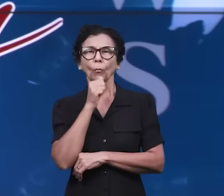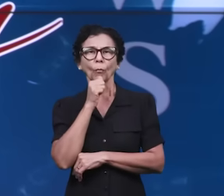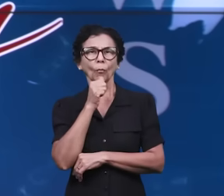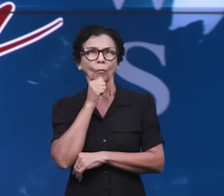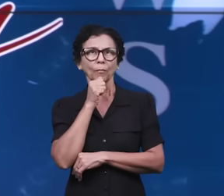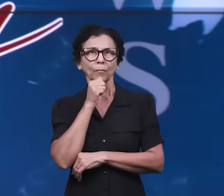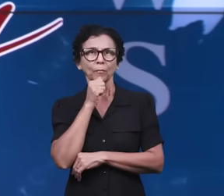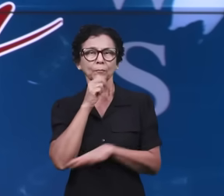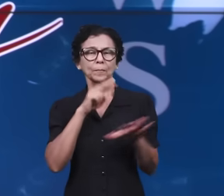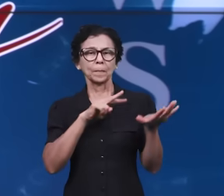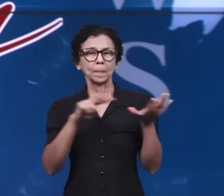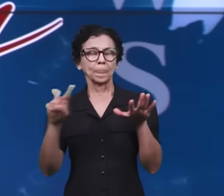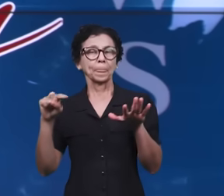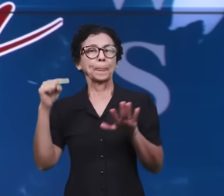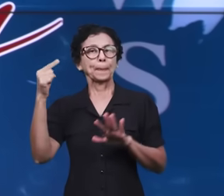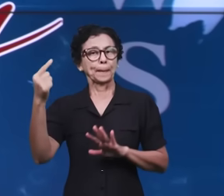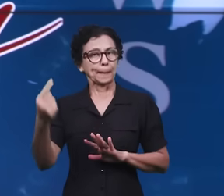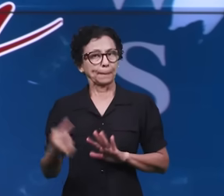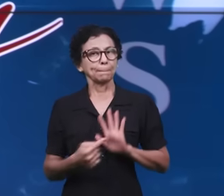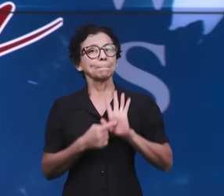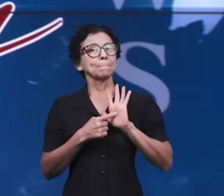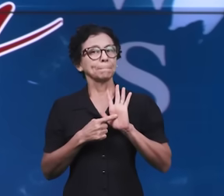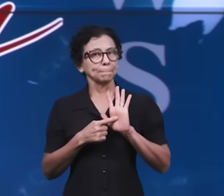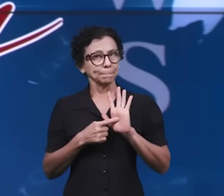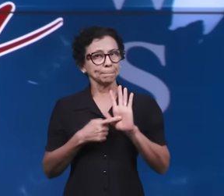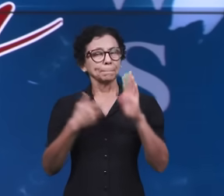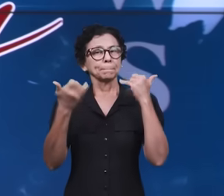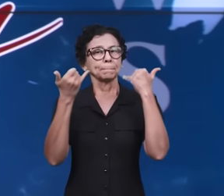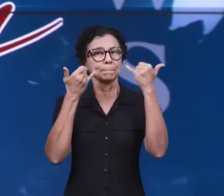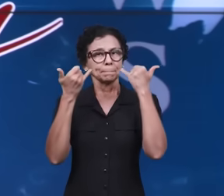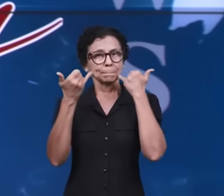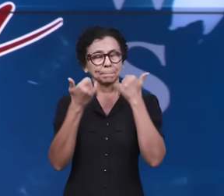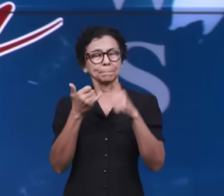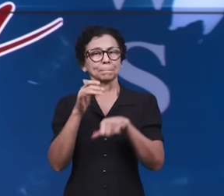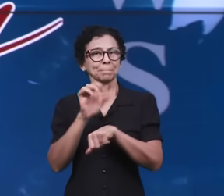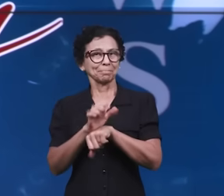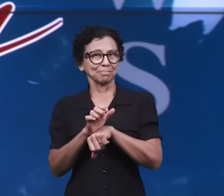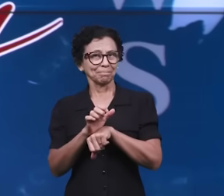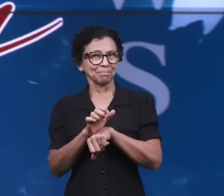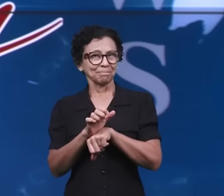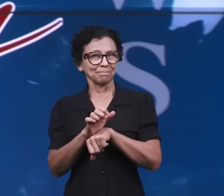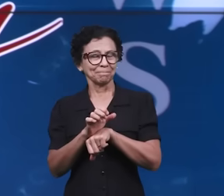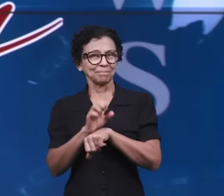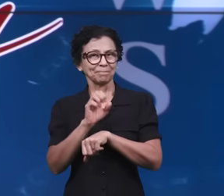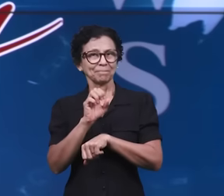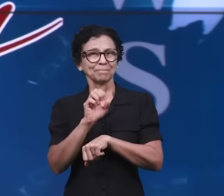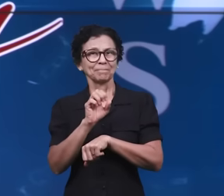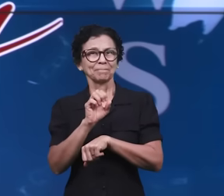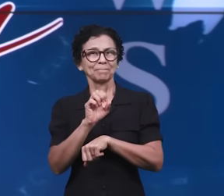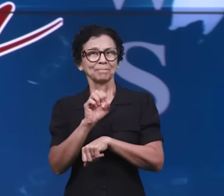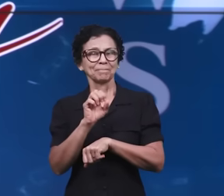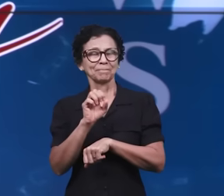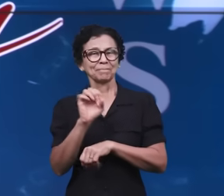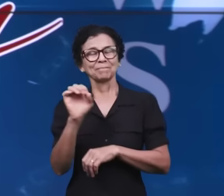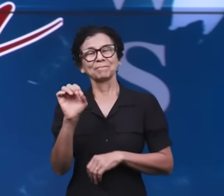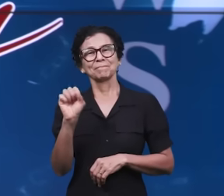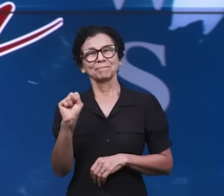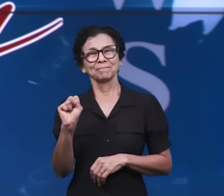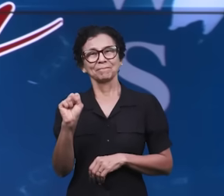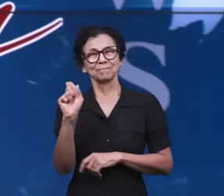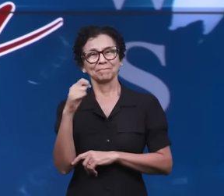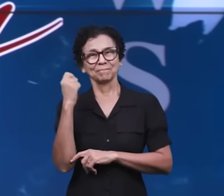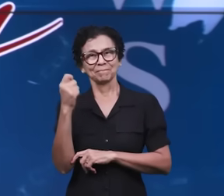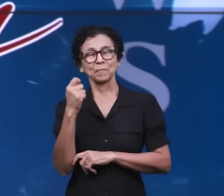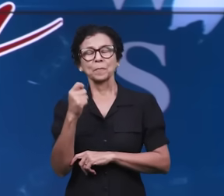vem, nós traremos aqui mais notícias sobre as atividades naquele estado. Queremos agradecer a todos os irmãos que estão acompanhando aqui a